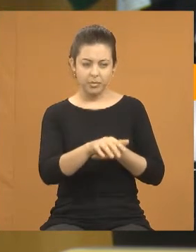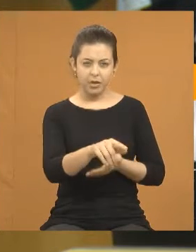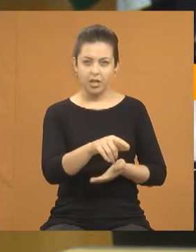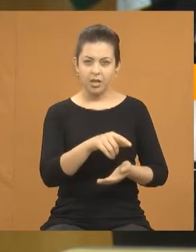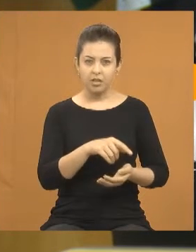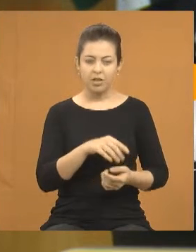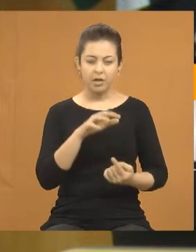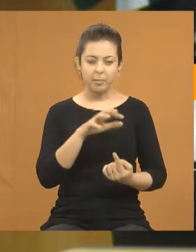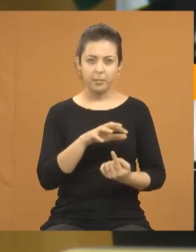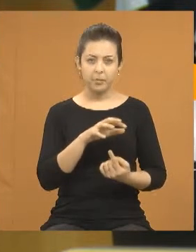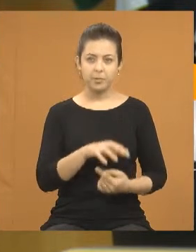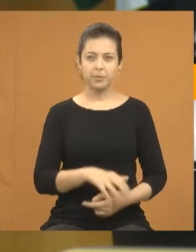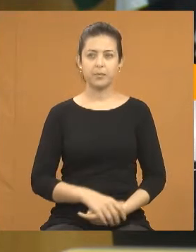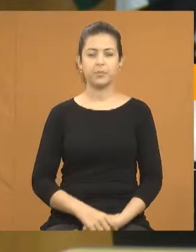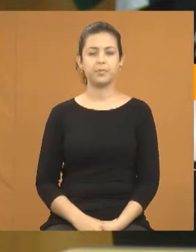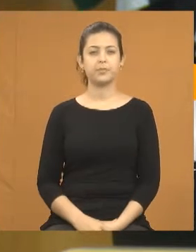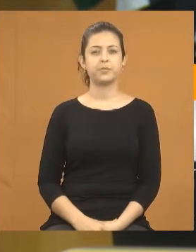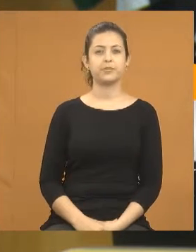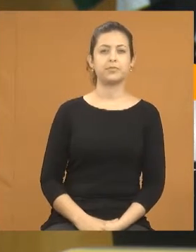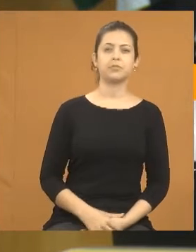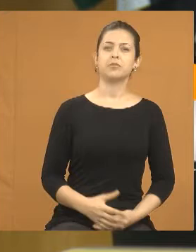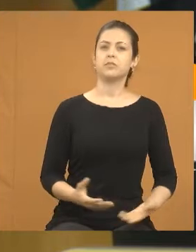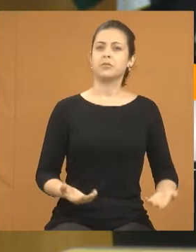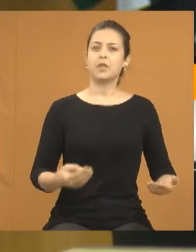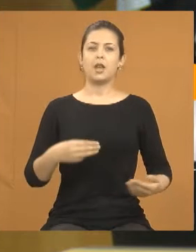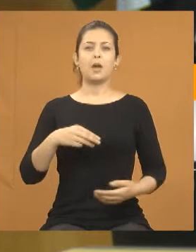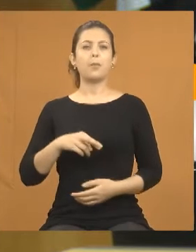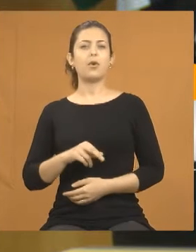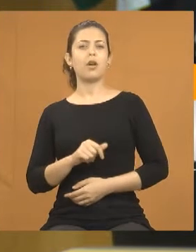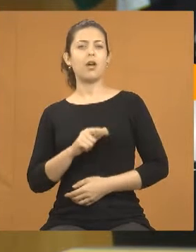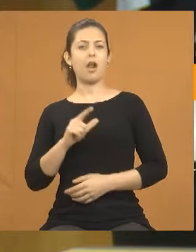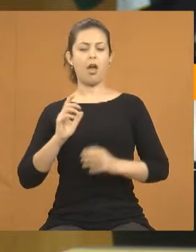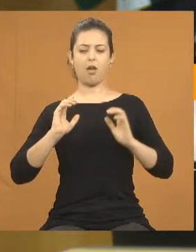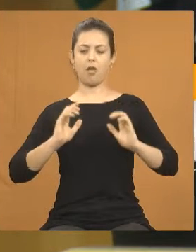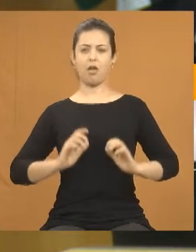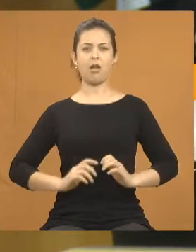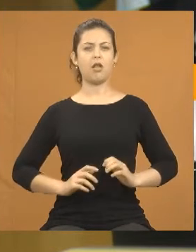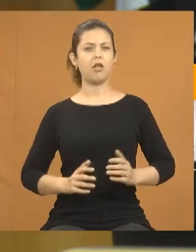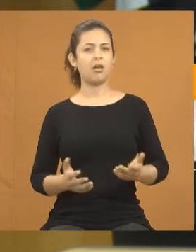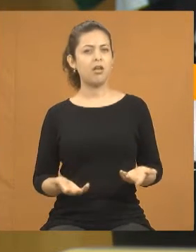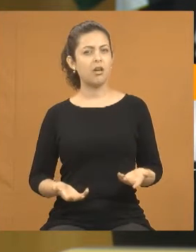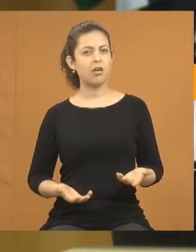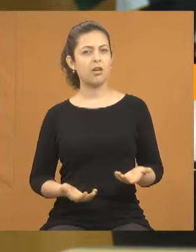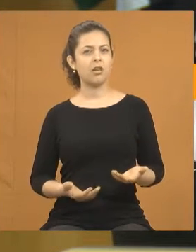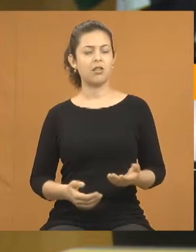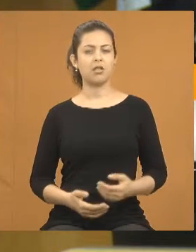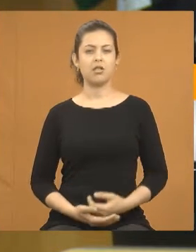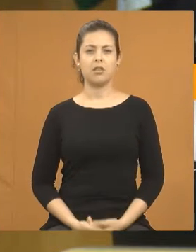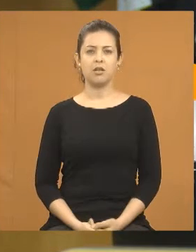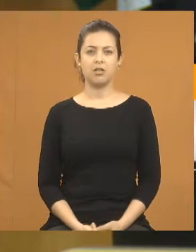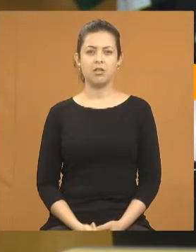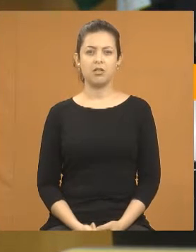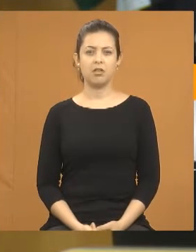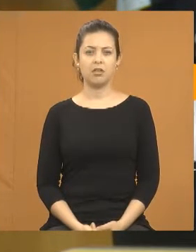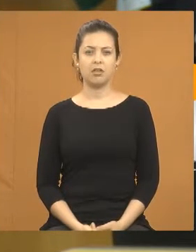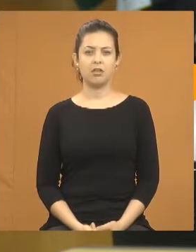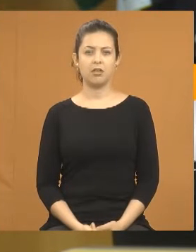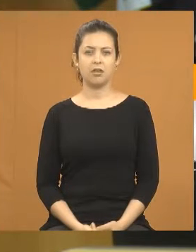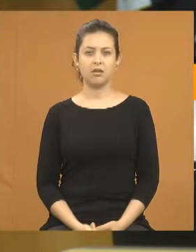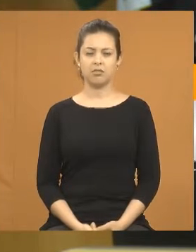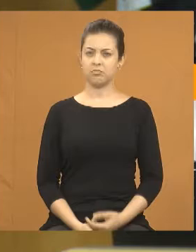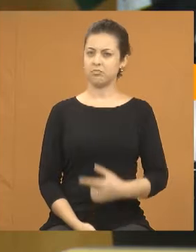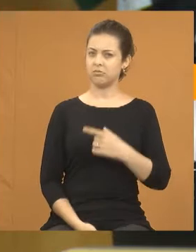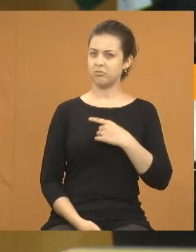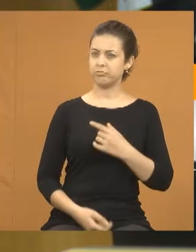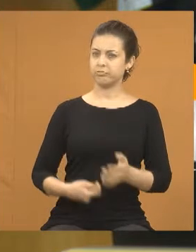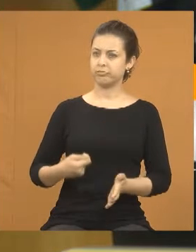motoristas. Com que moral, com que atitude que essa empresa usou essa audácia para fazer isso? E aí nós